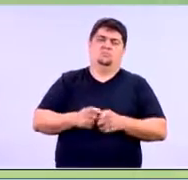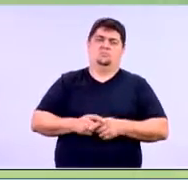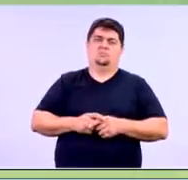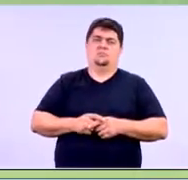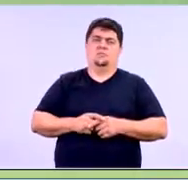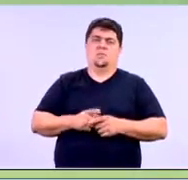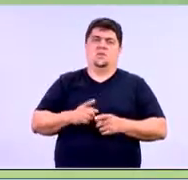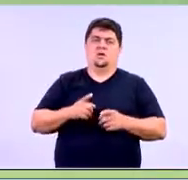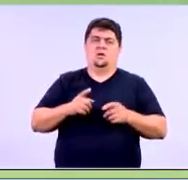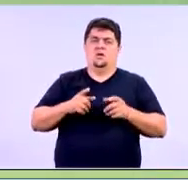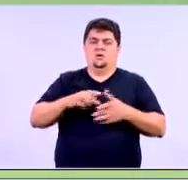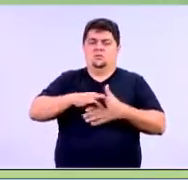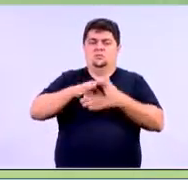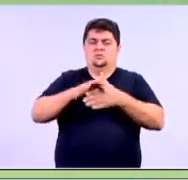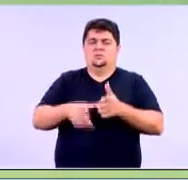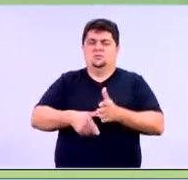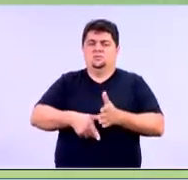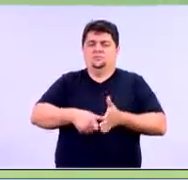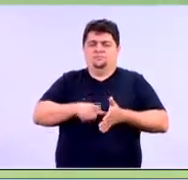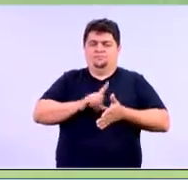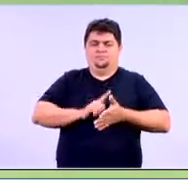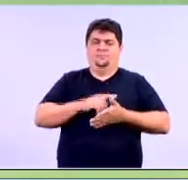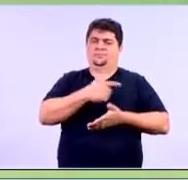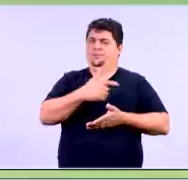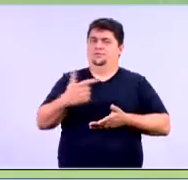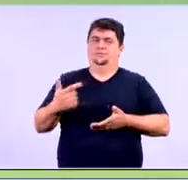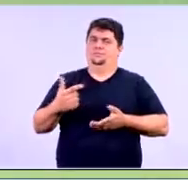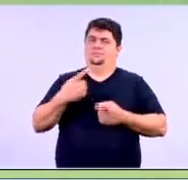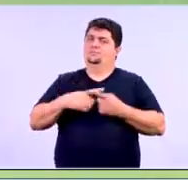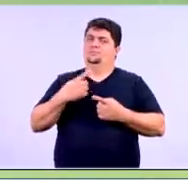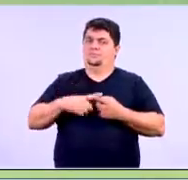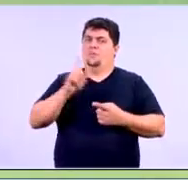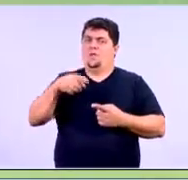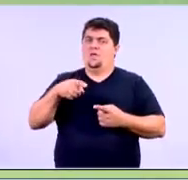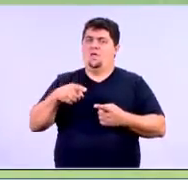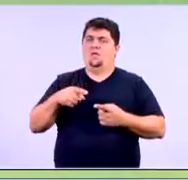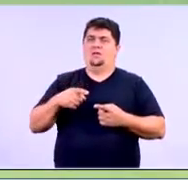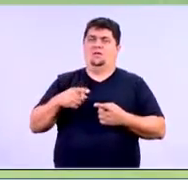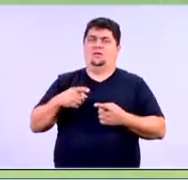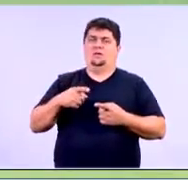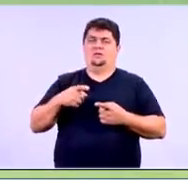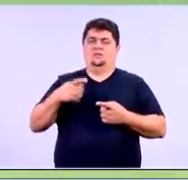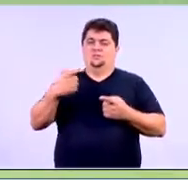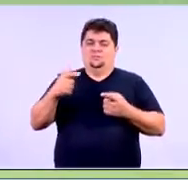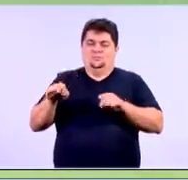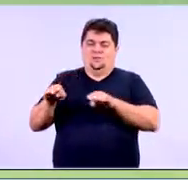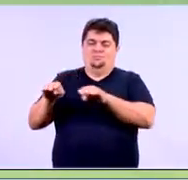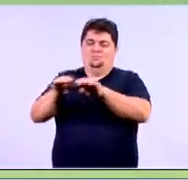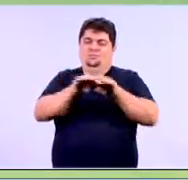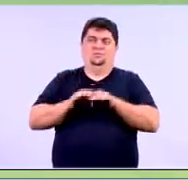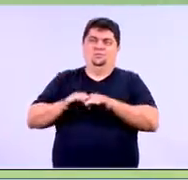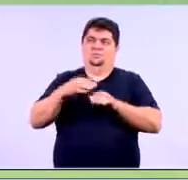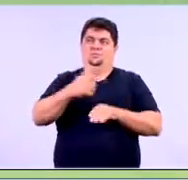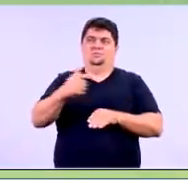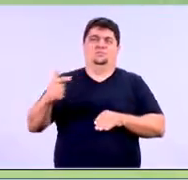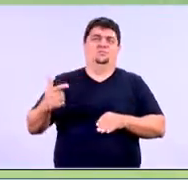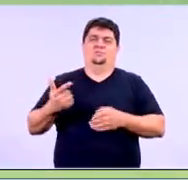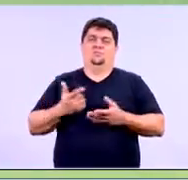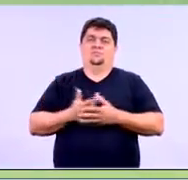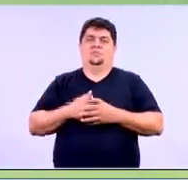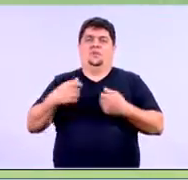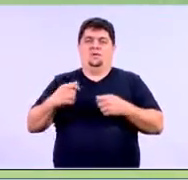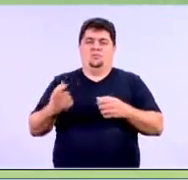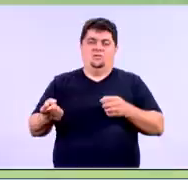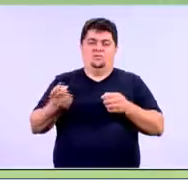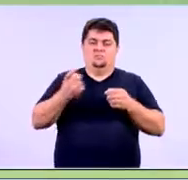da irretroatividade. Não é esse, porque não tem a igualdade na irretroatividade, e sim para retornar